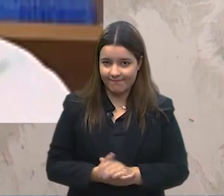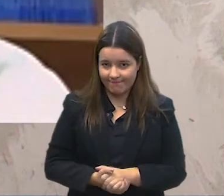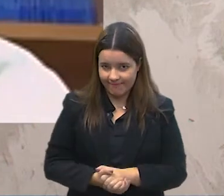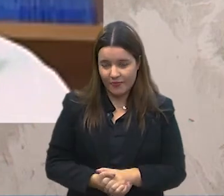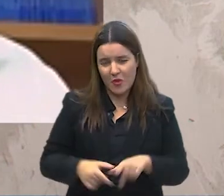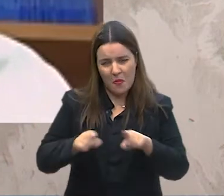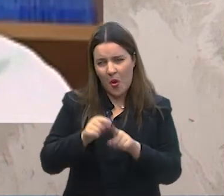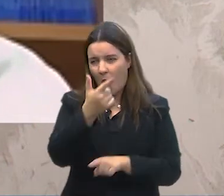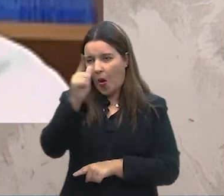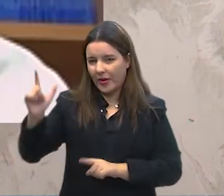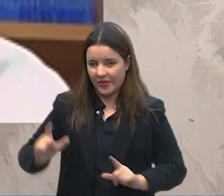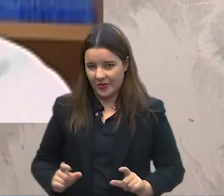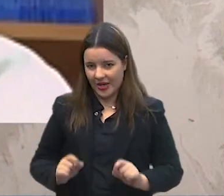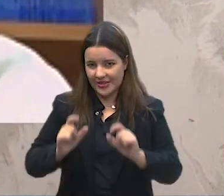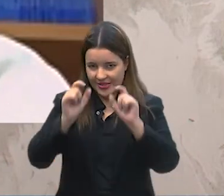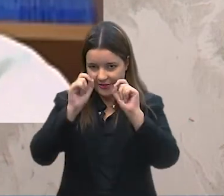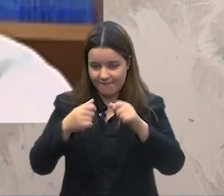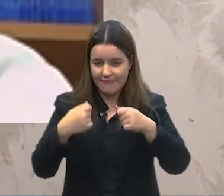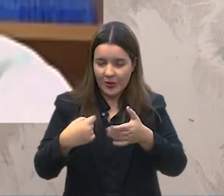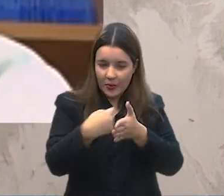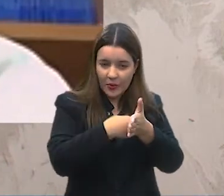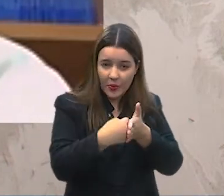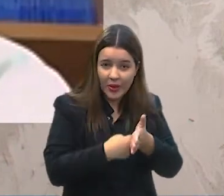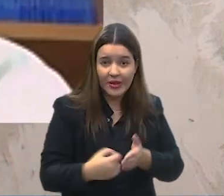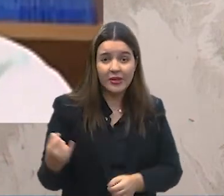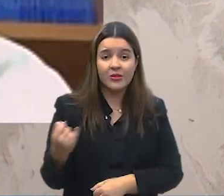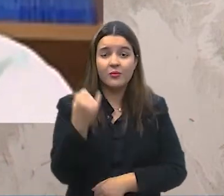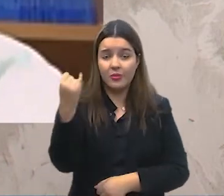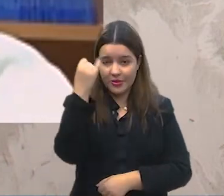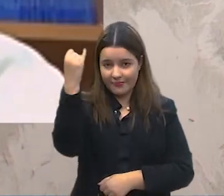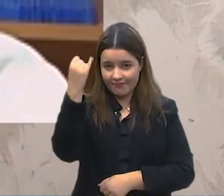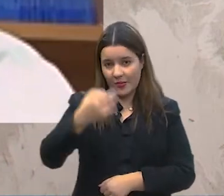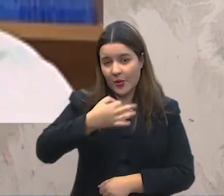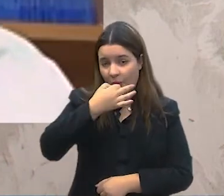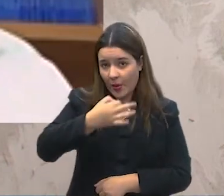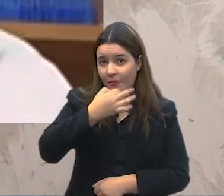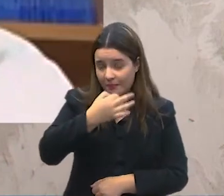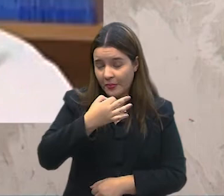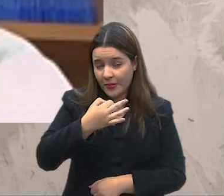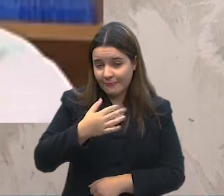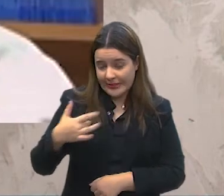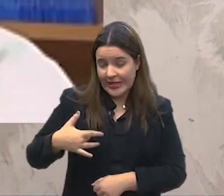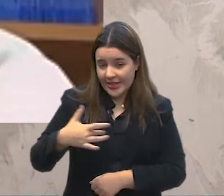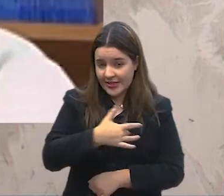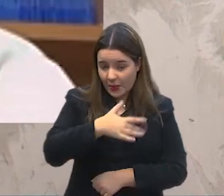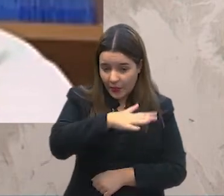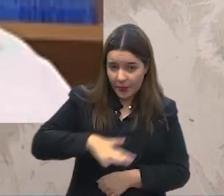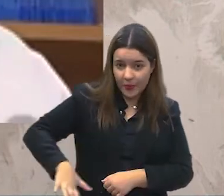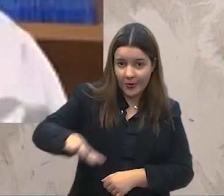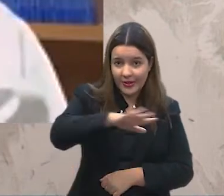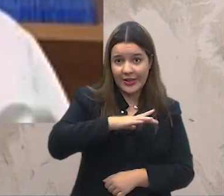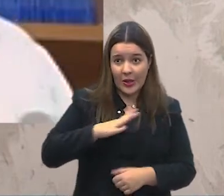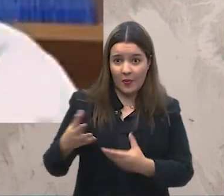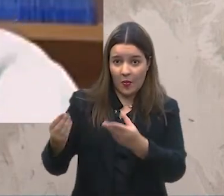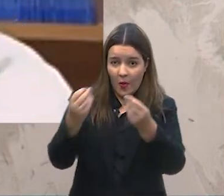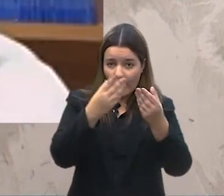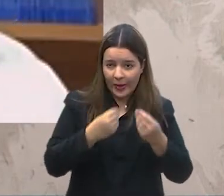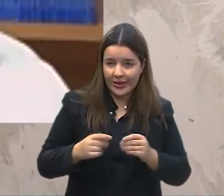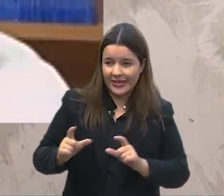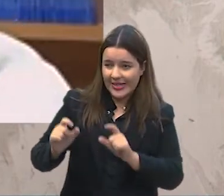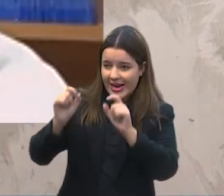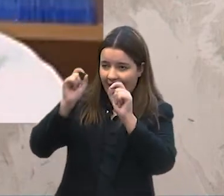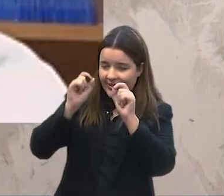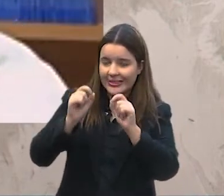gente tem que fazer o rastreamento, porque eles são muito importantes do ponto de vista epidemiológico, esses são muitos casos, isso tem um